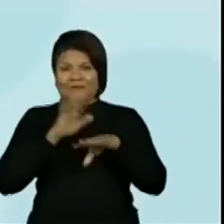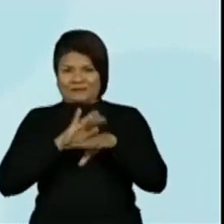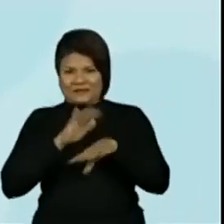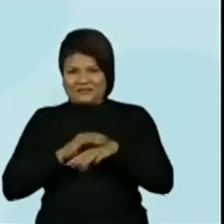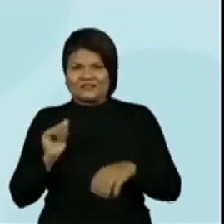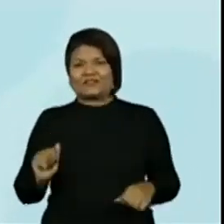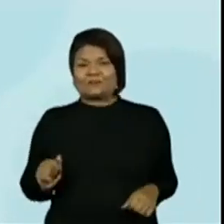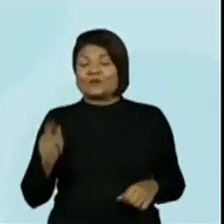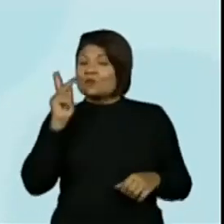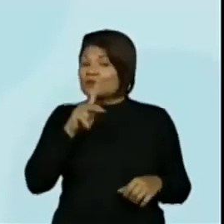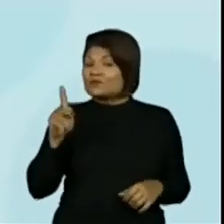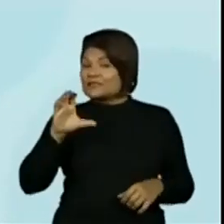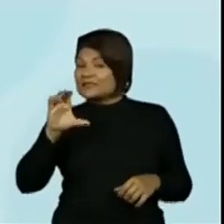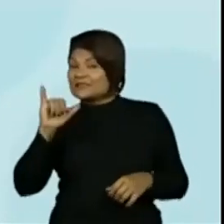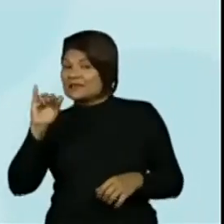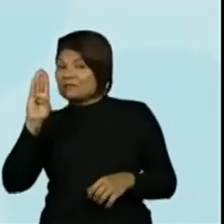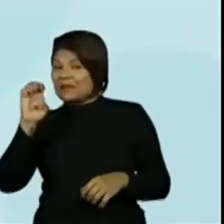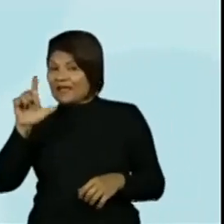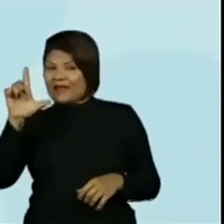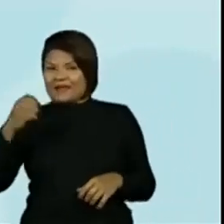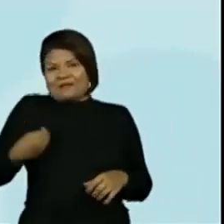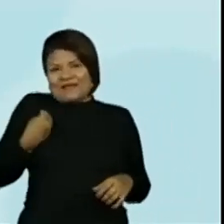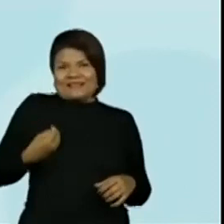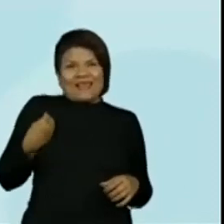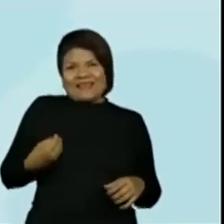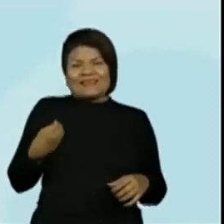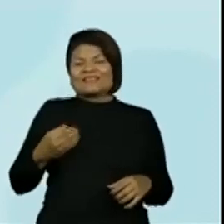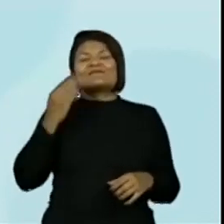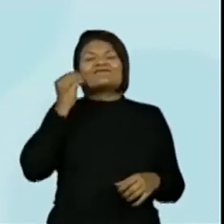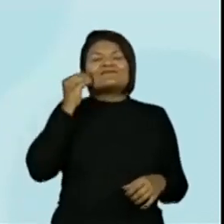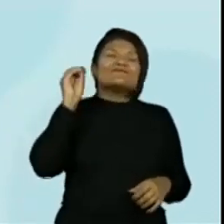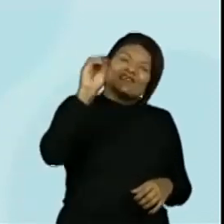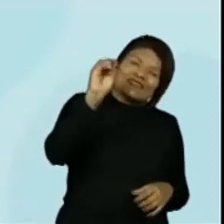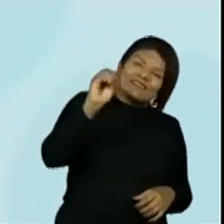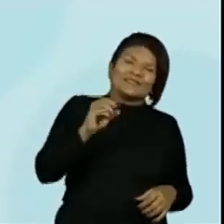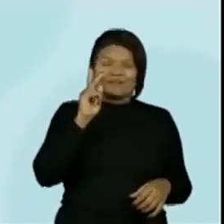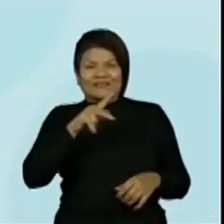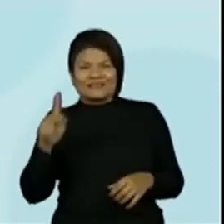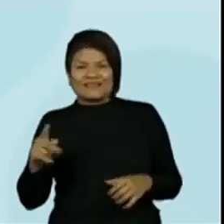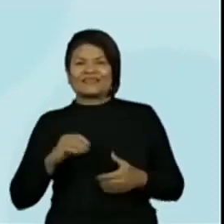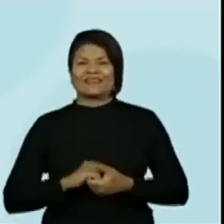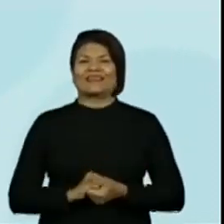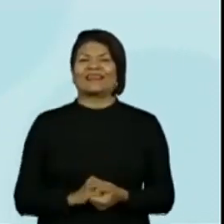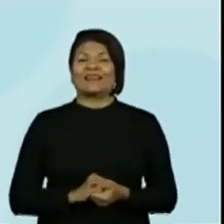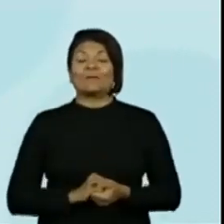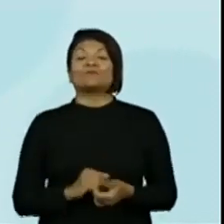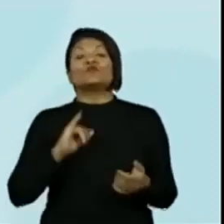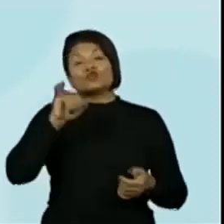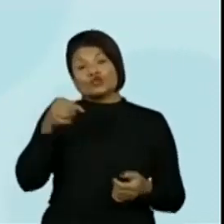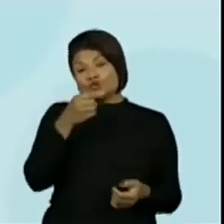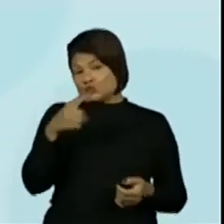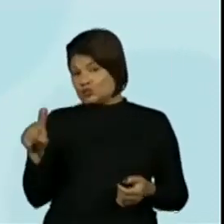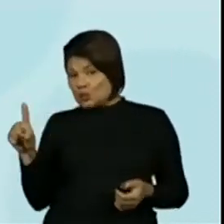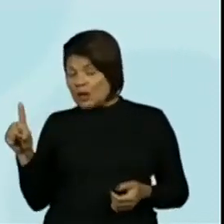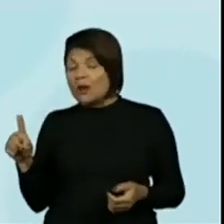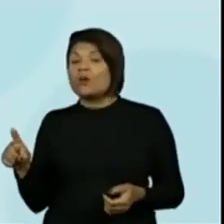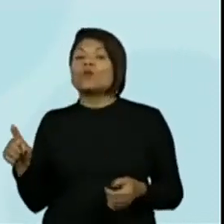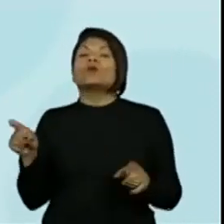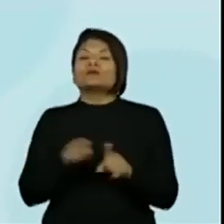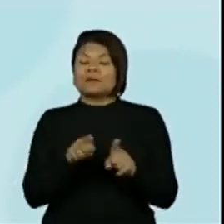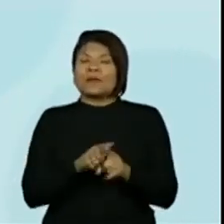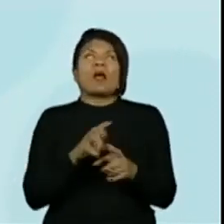matemática. Professora Cibele está presente. Um beijo aí, professora Cibele. O João disse que